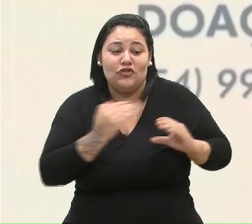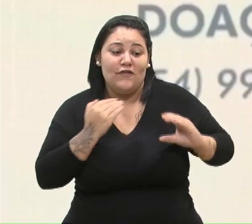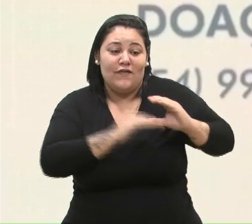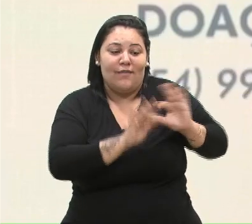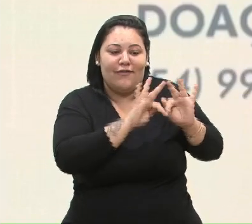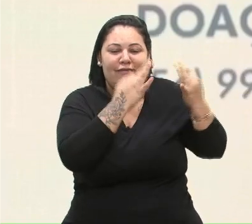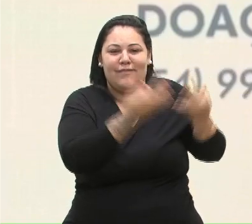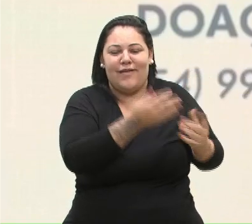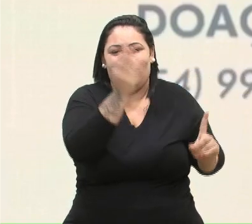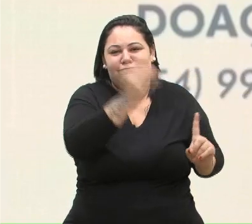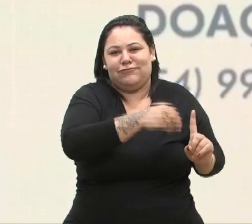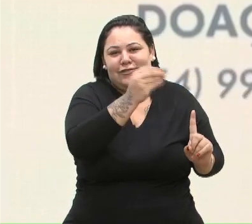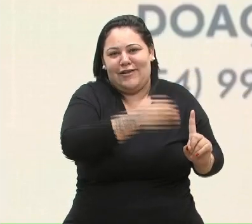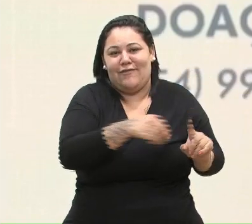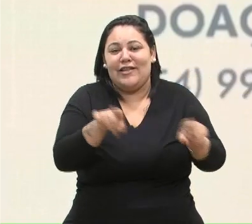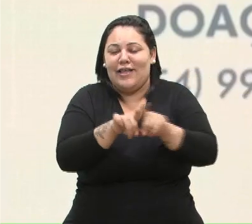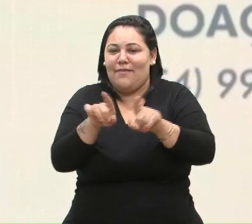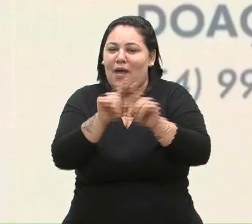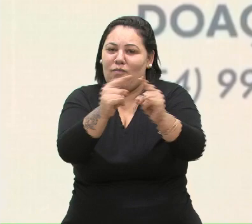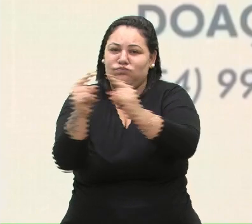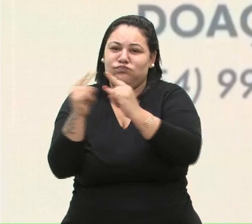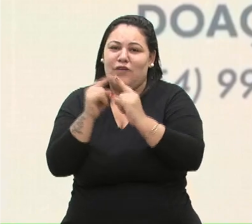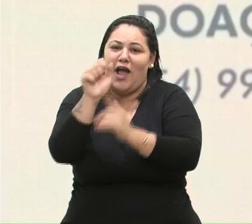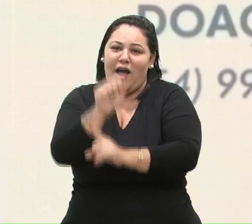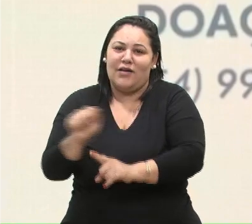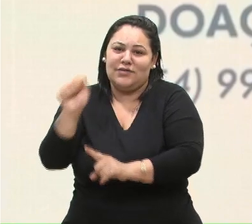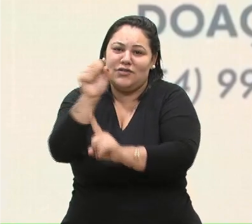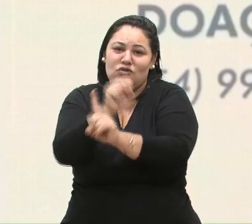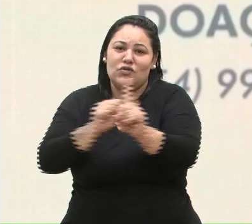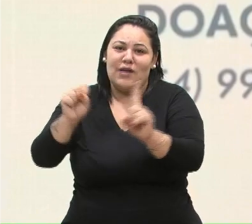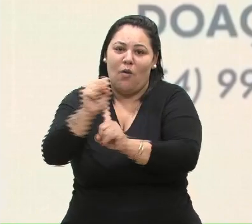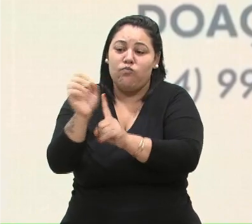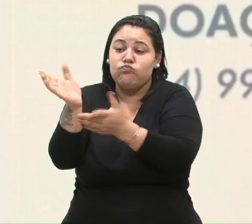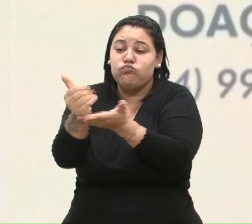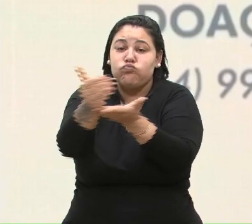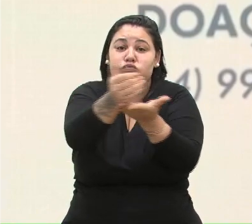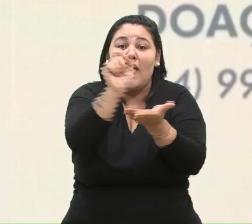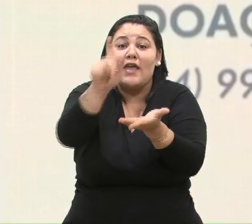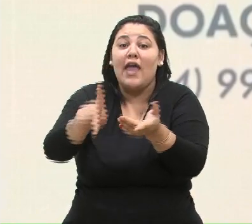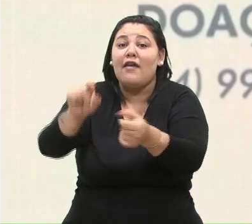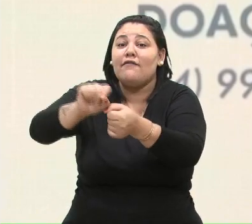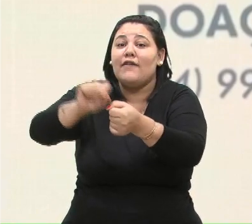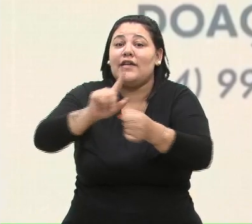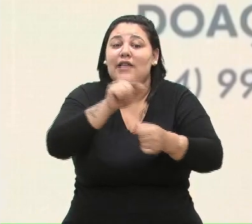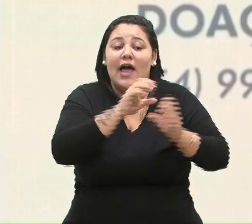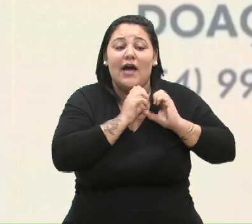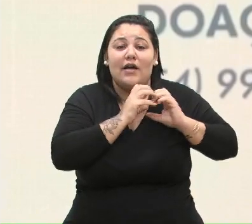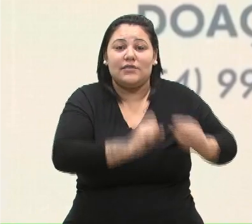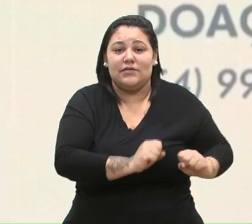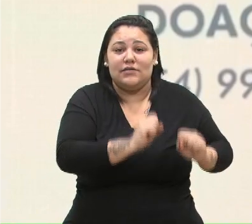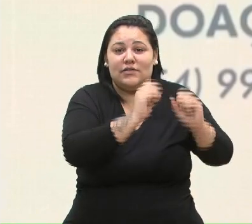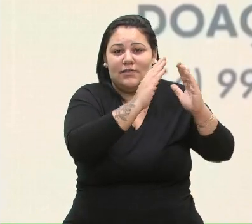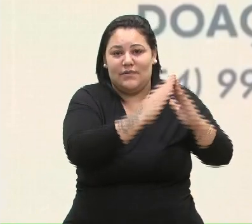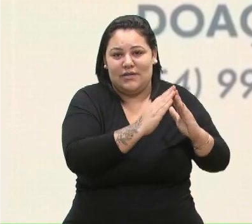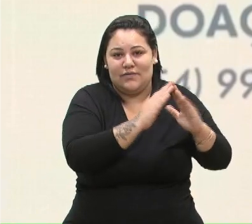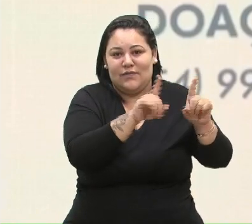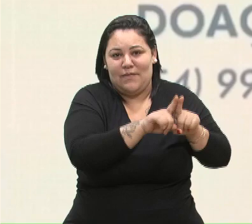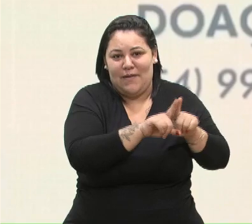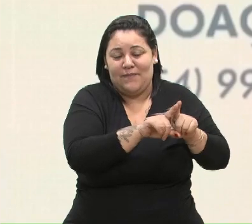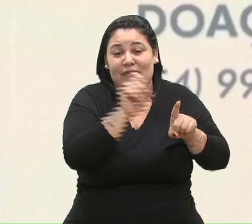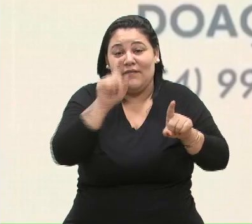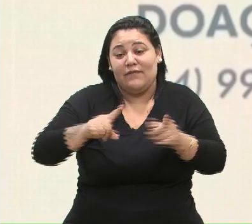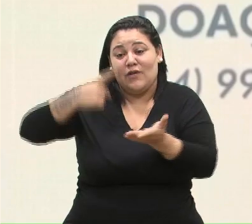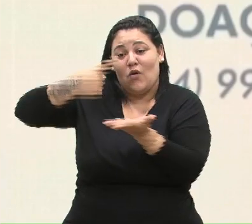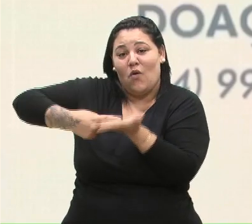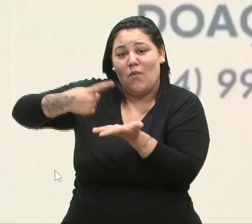e entidades assistenciais. O recolhimento é realizado pela Secretaria da Habitação e, para agendar as doações,